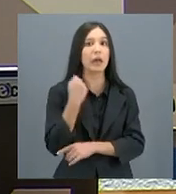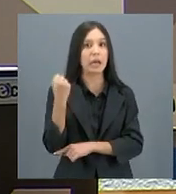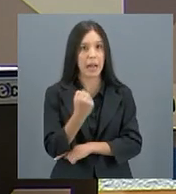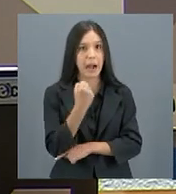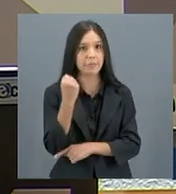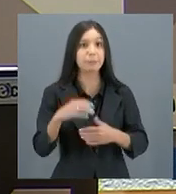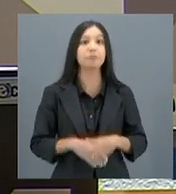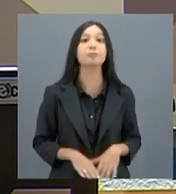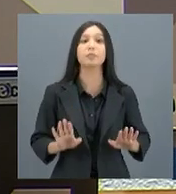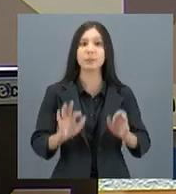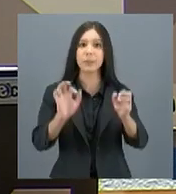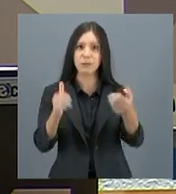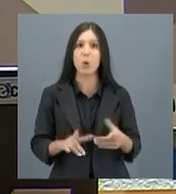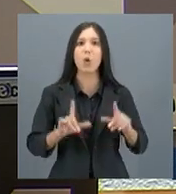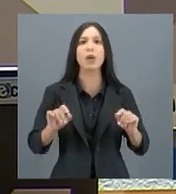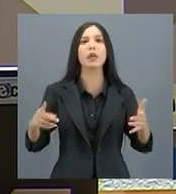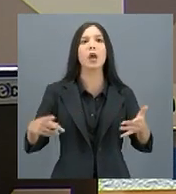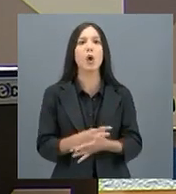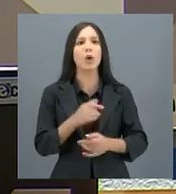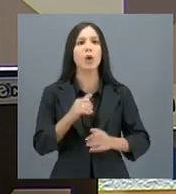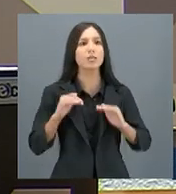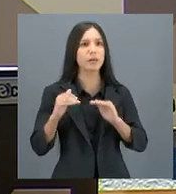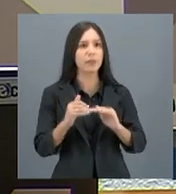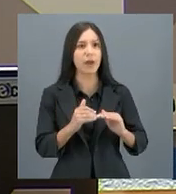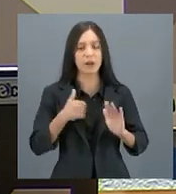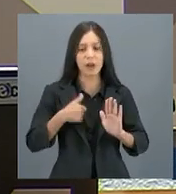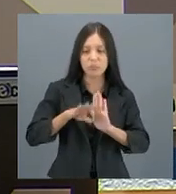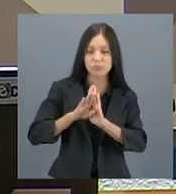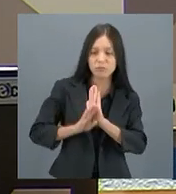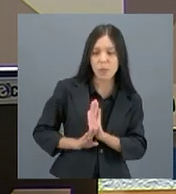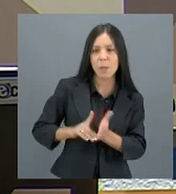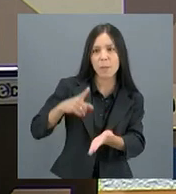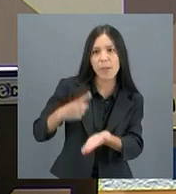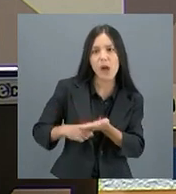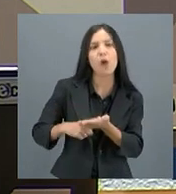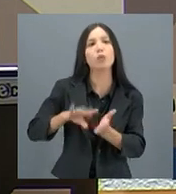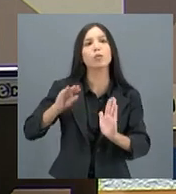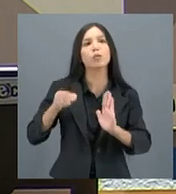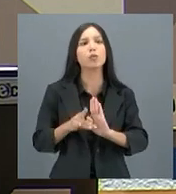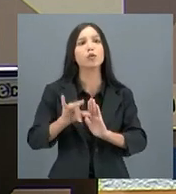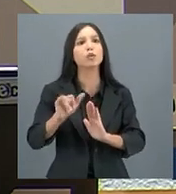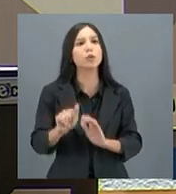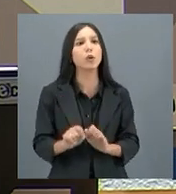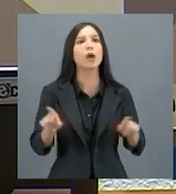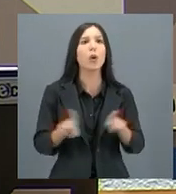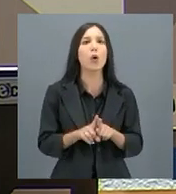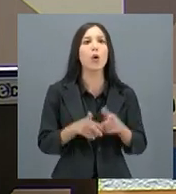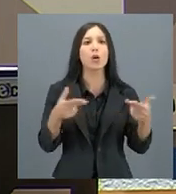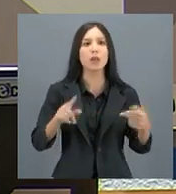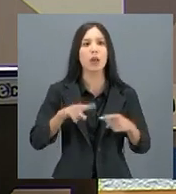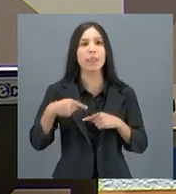urgência. Eu disse a ele que o procedimento padrão é colocar na minha agenda, eu coloquei na minha agenda e o recebi algo como 1